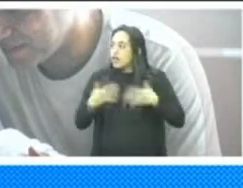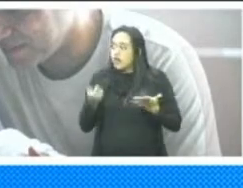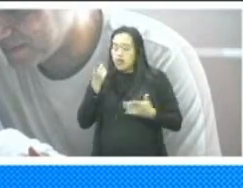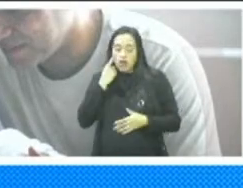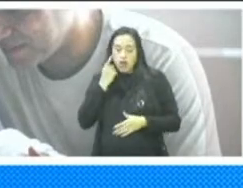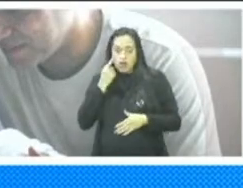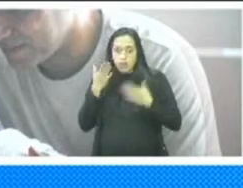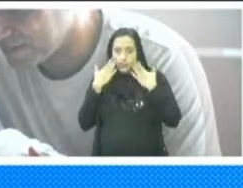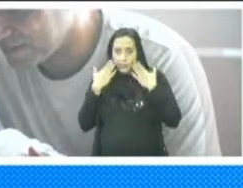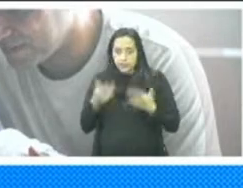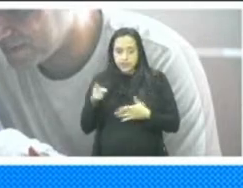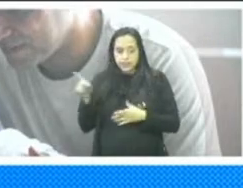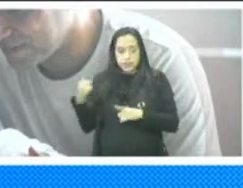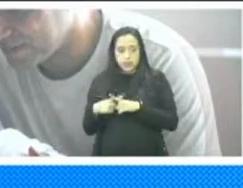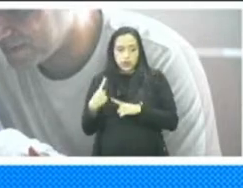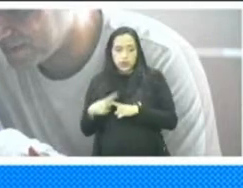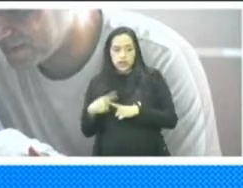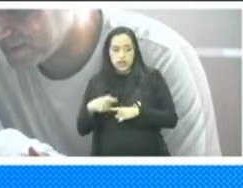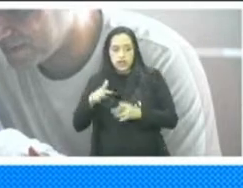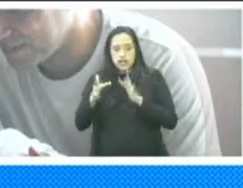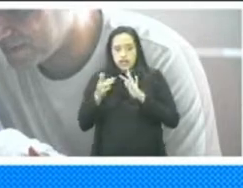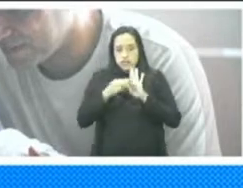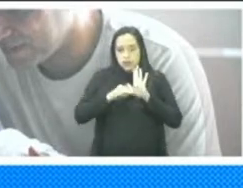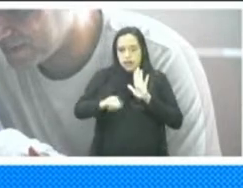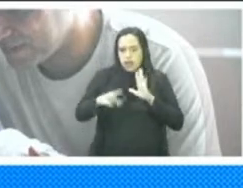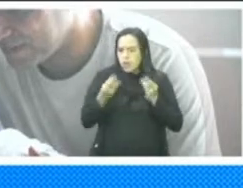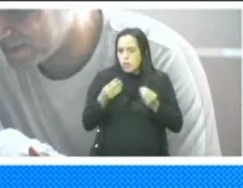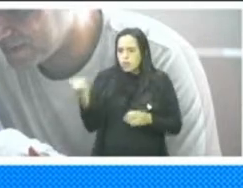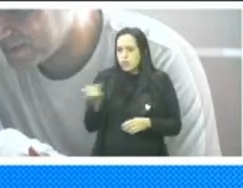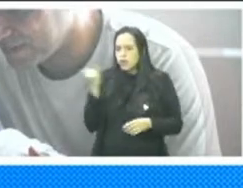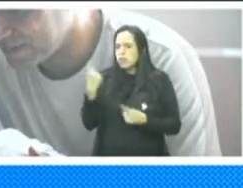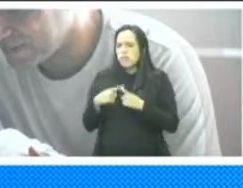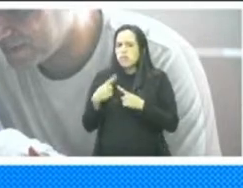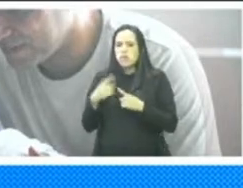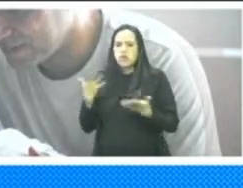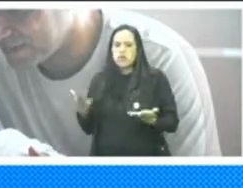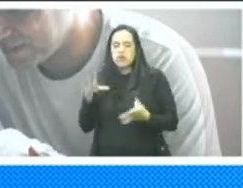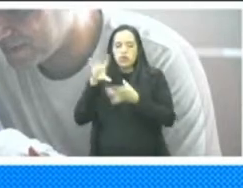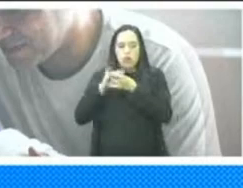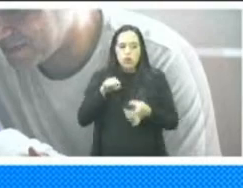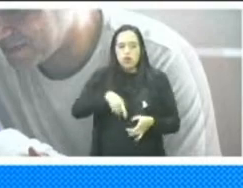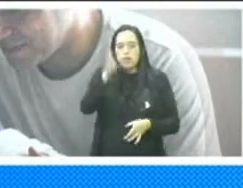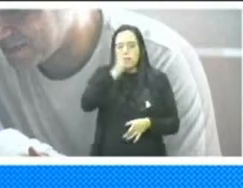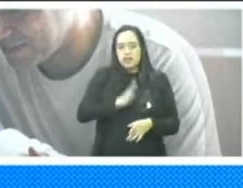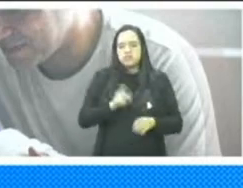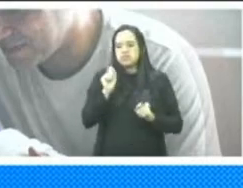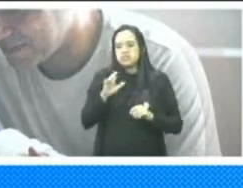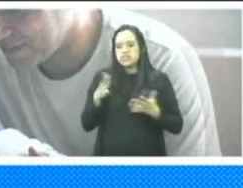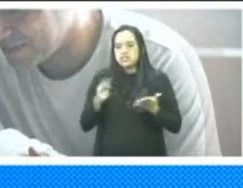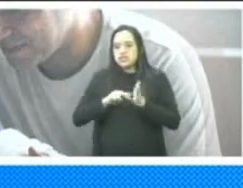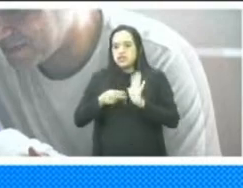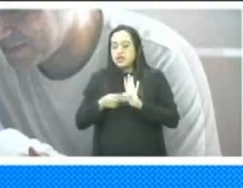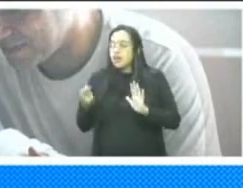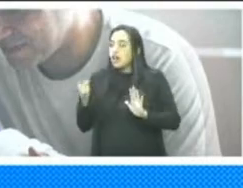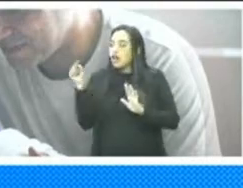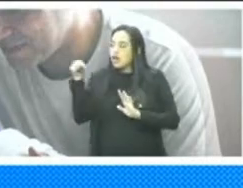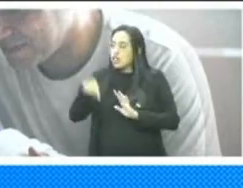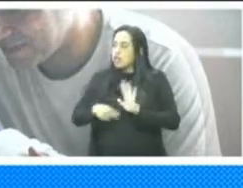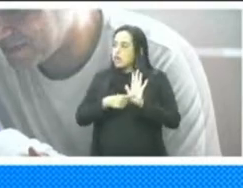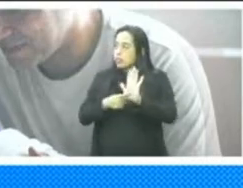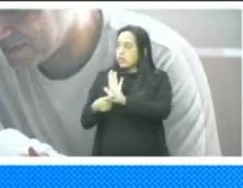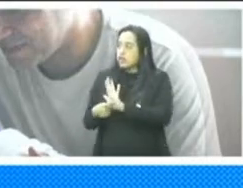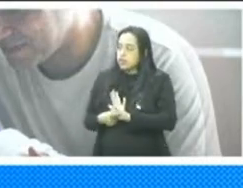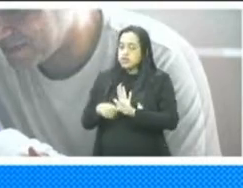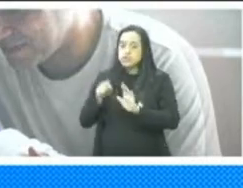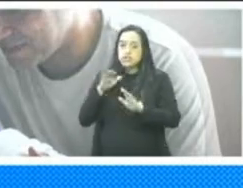Então, por que o método Canguru é tão importante no contexto do Brasil, né? Então, aqui eu trago a tendência